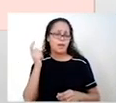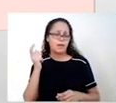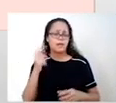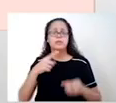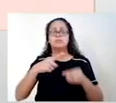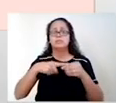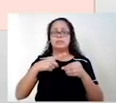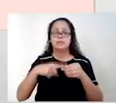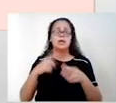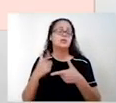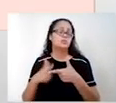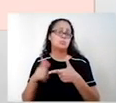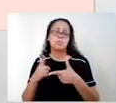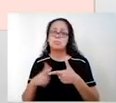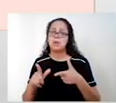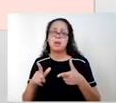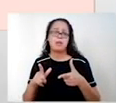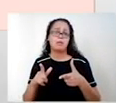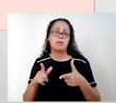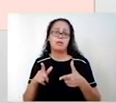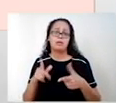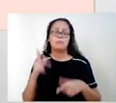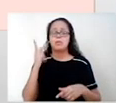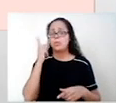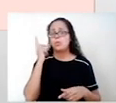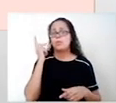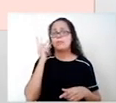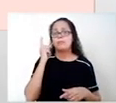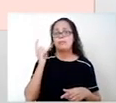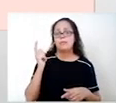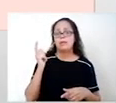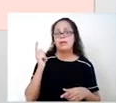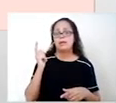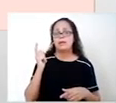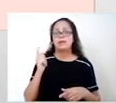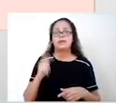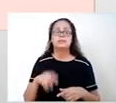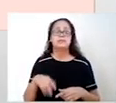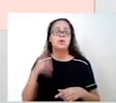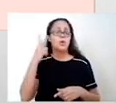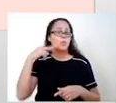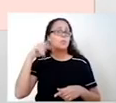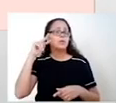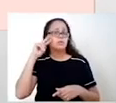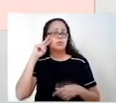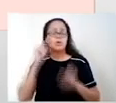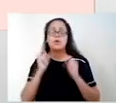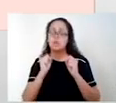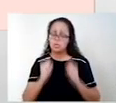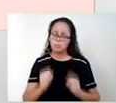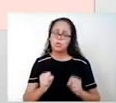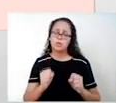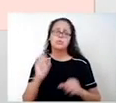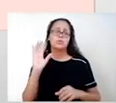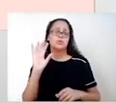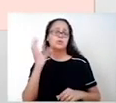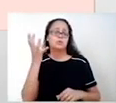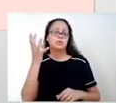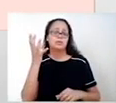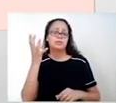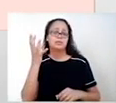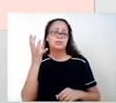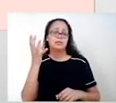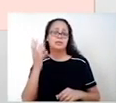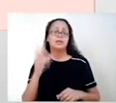numa cidade, com problemas normais, são uma história que ela é inventada, mas que ela poderia realmente acontecer, tá? Já o